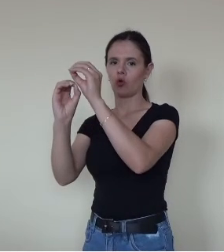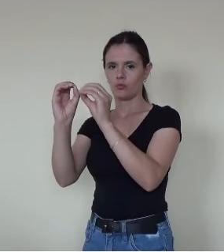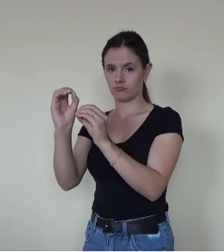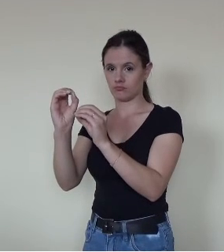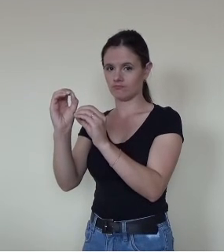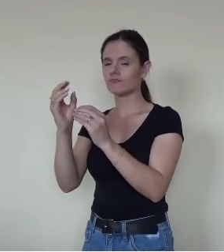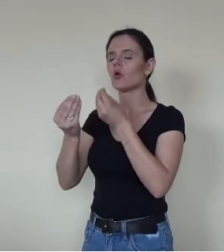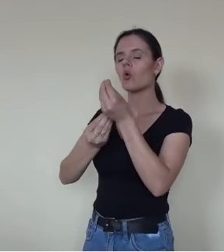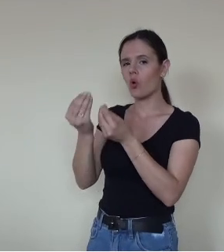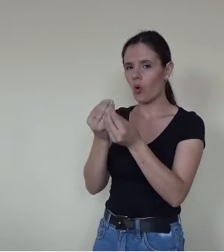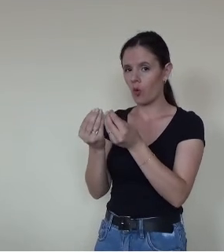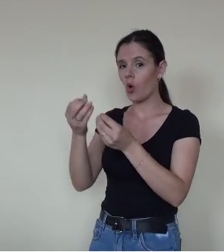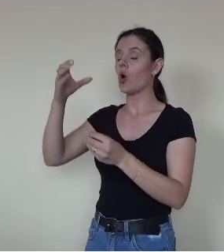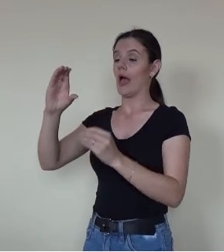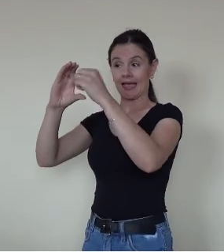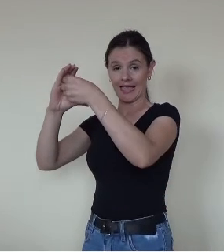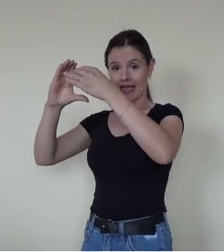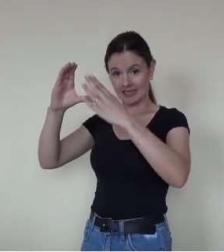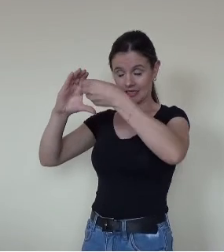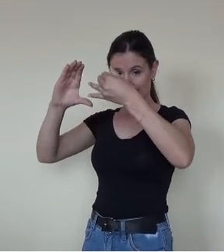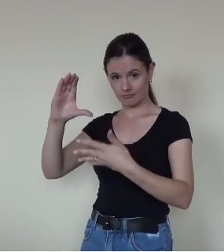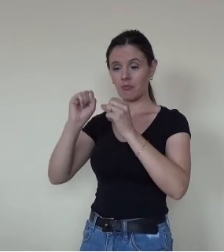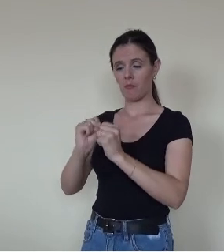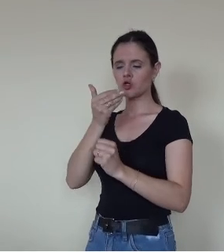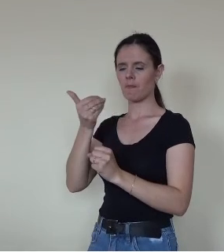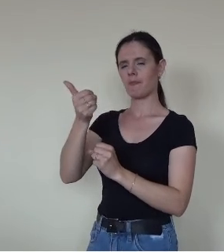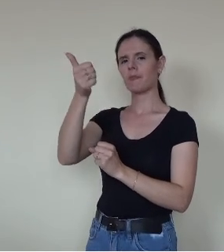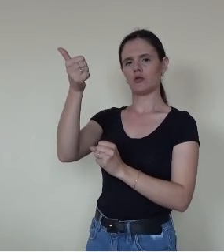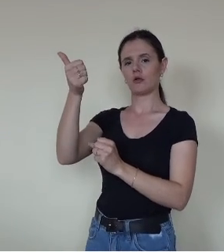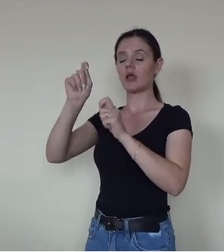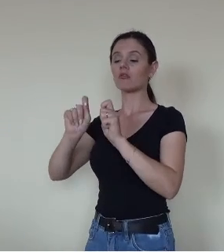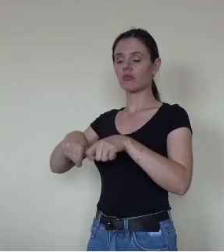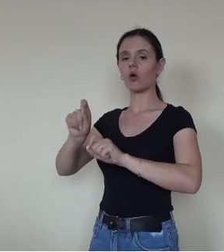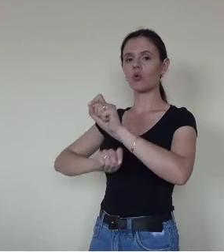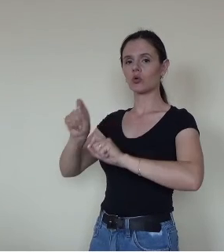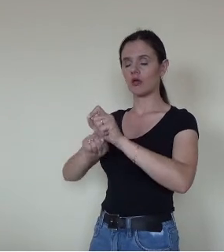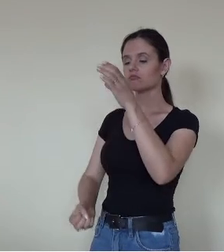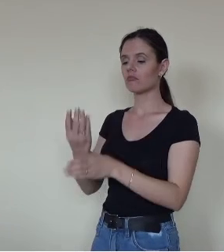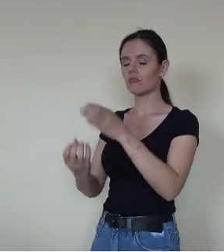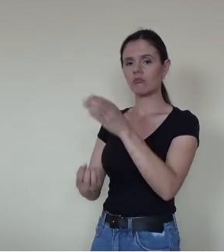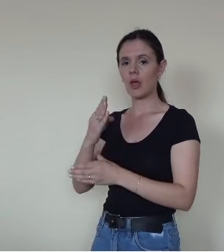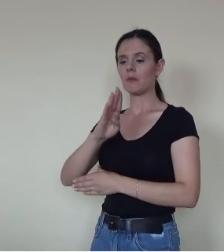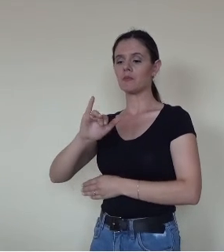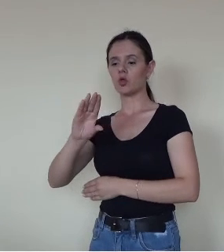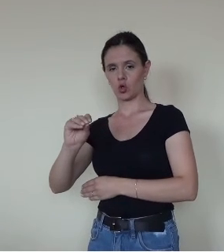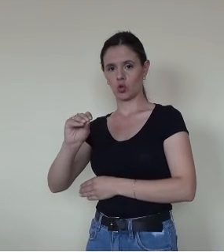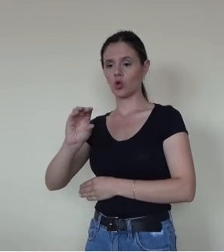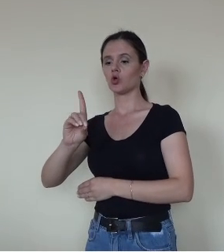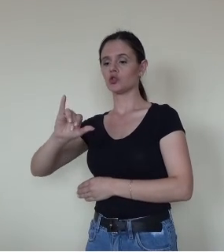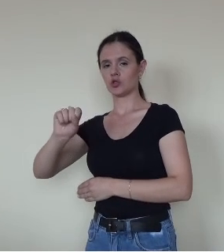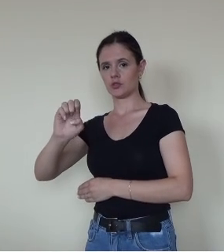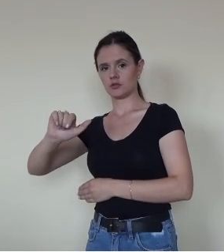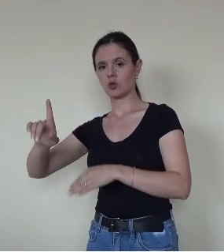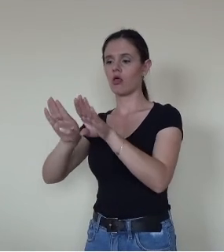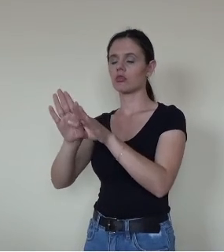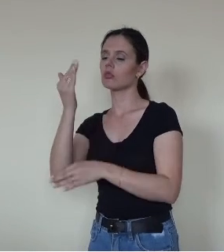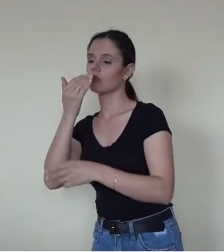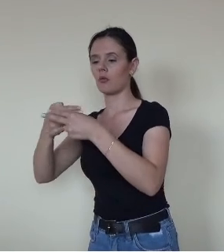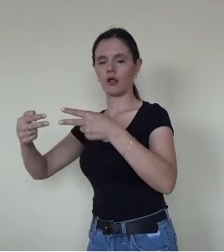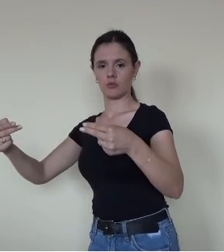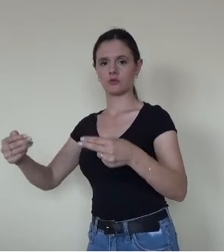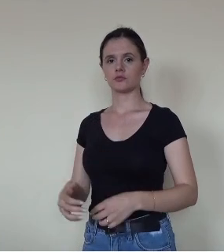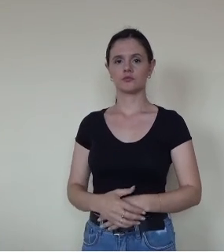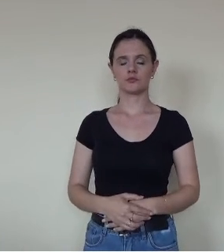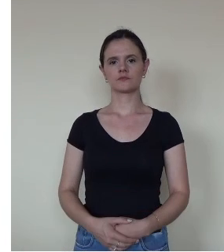de biodiesel e de alimentos. Já uma aplicação biotecnológica da mitocôndria é a utilização do DNA